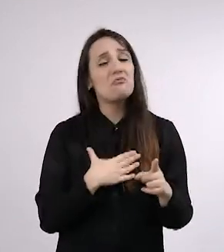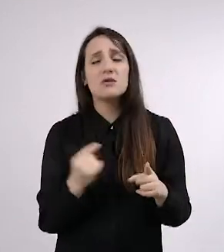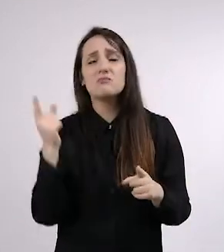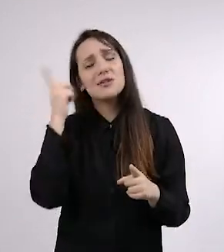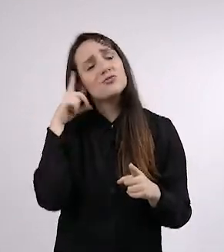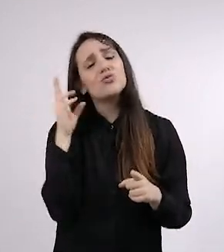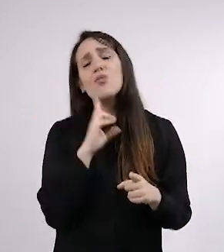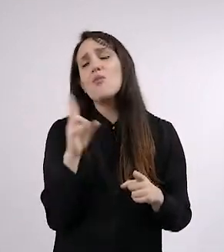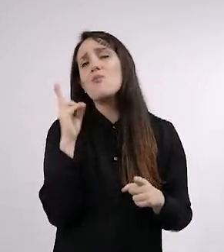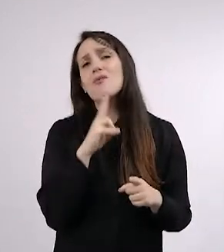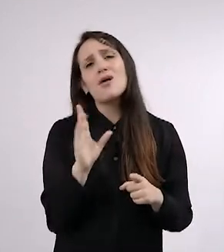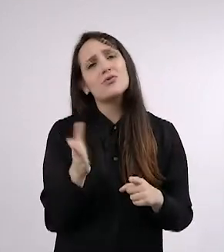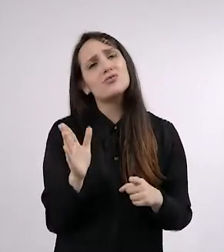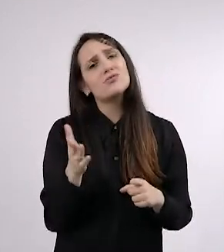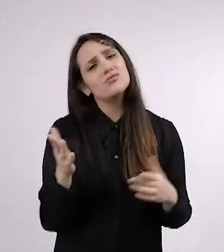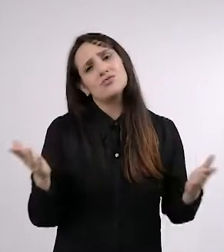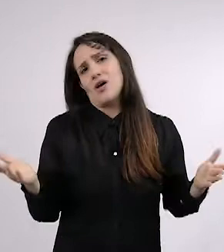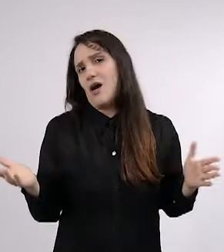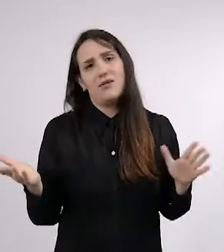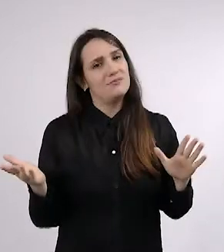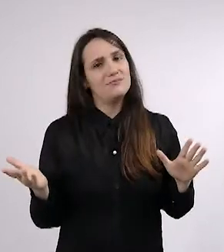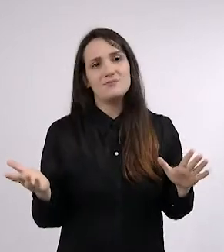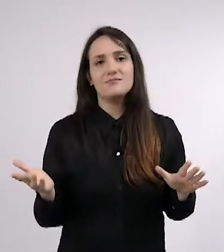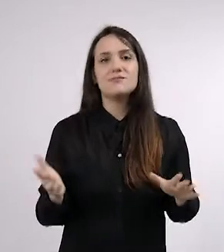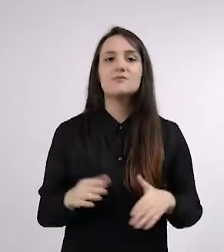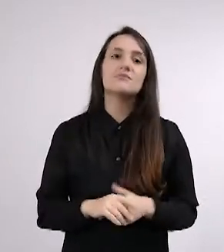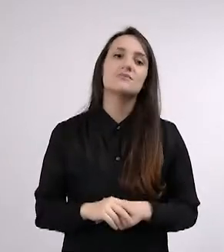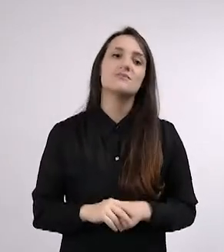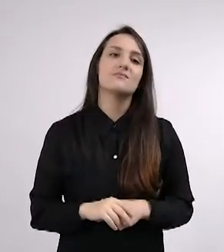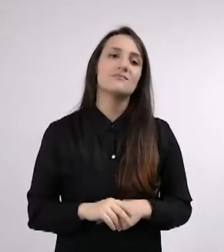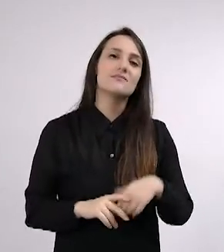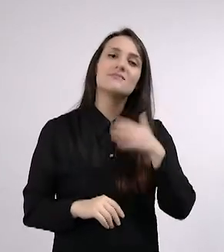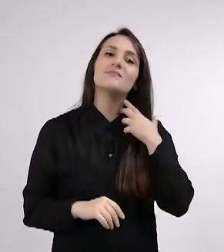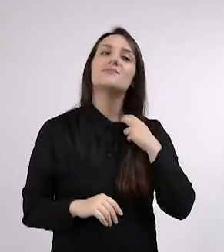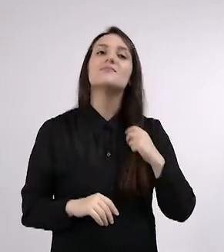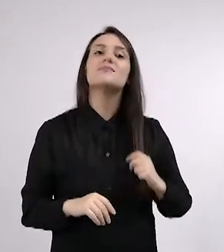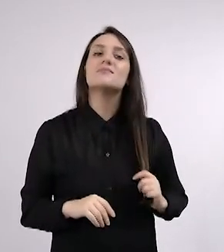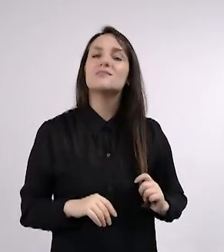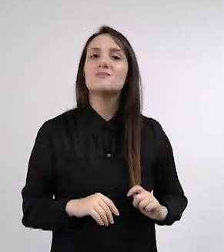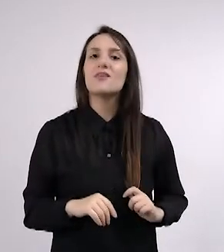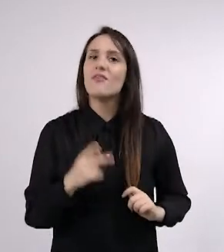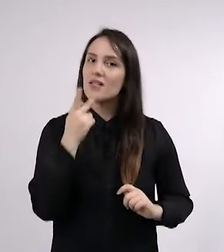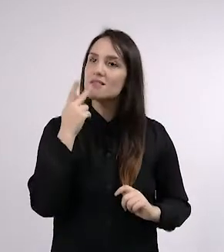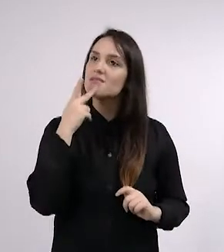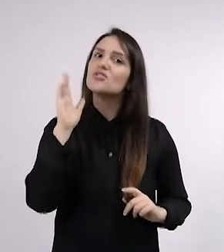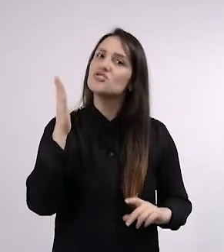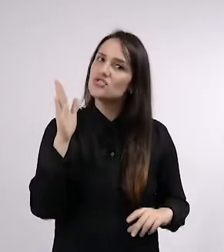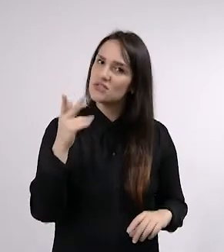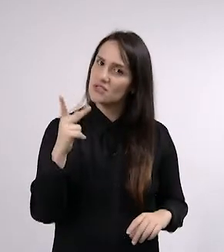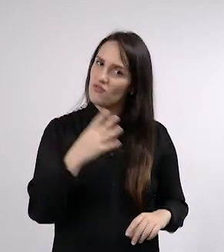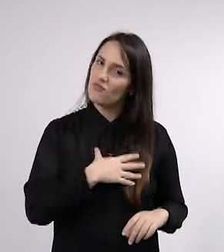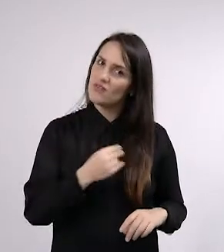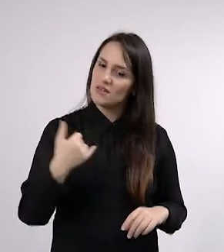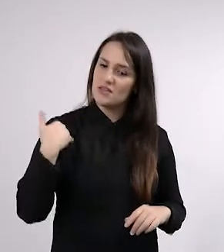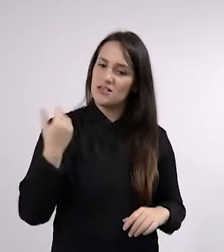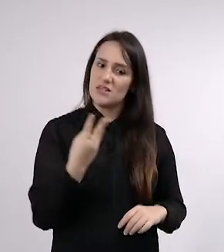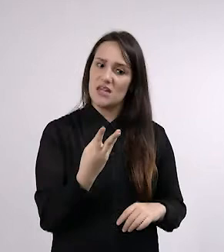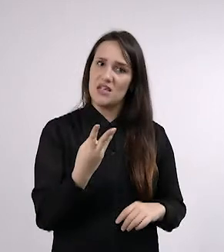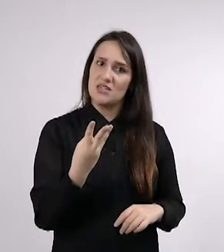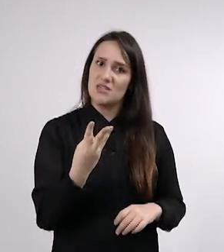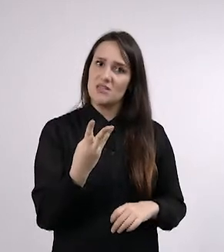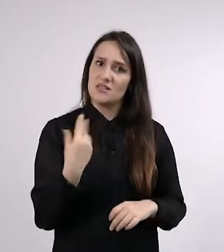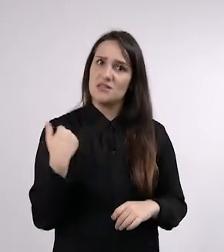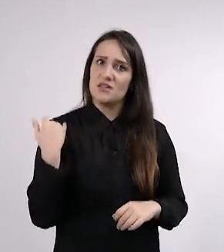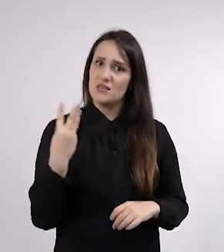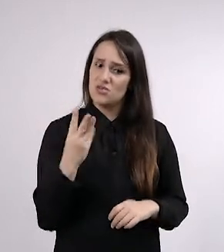poder eventualmente... Ele está acostumado Exatamente. com aquilo, está acostumado com o touch, Na menininho de 3 anos já está mexendo no celular. Claro, então é